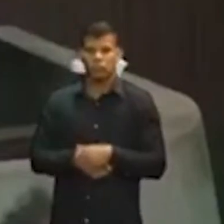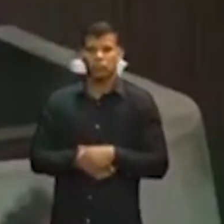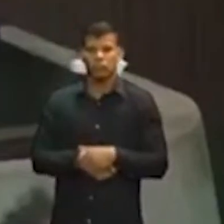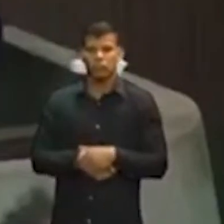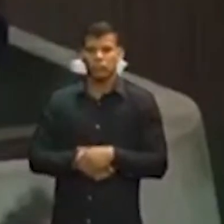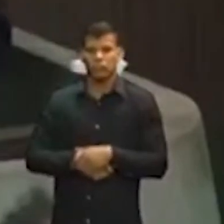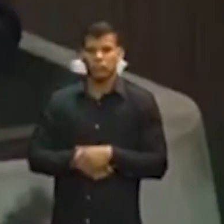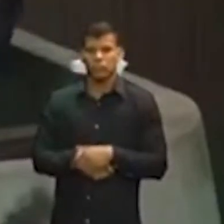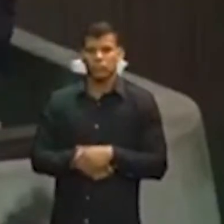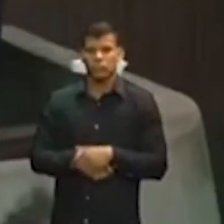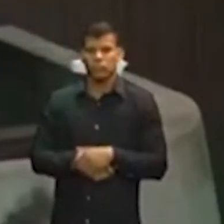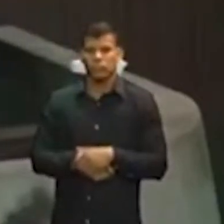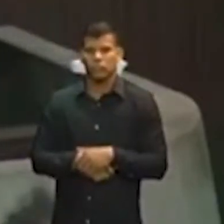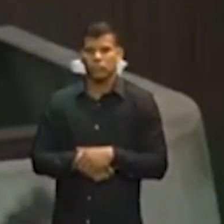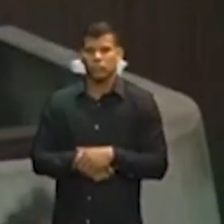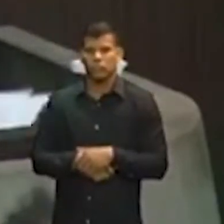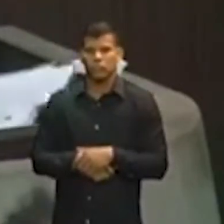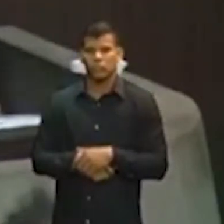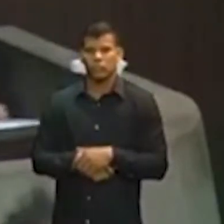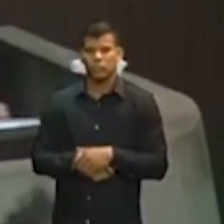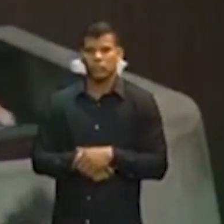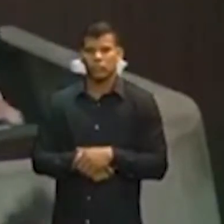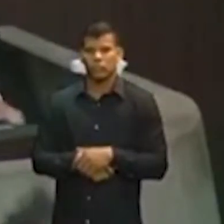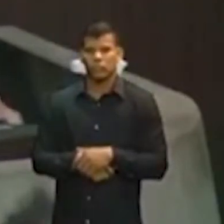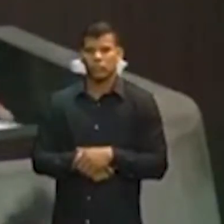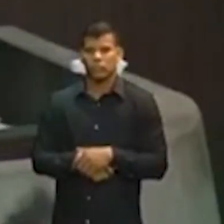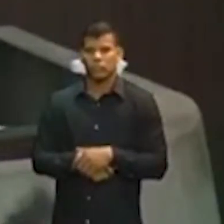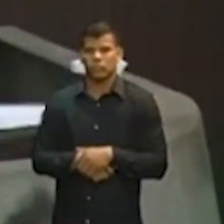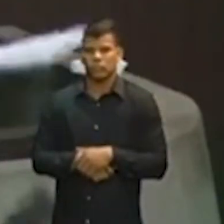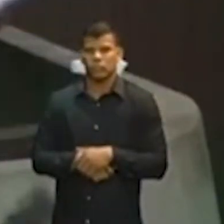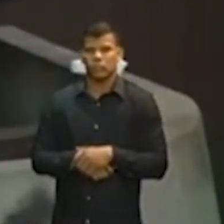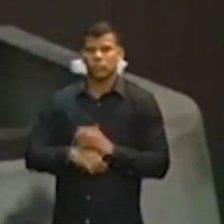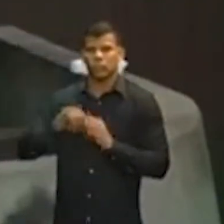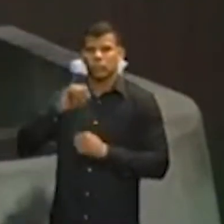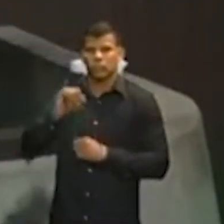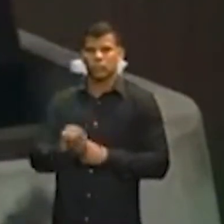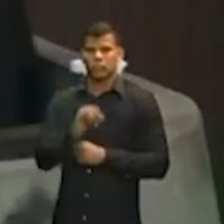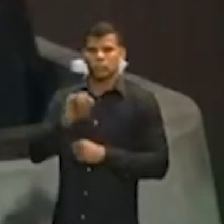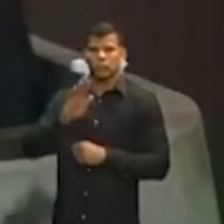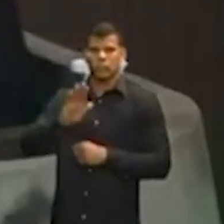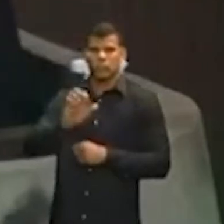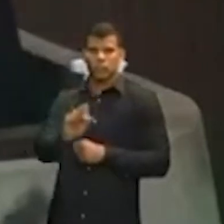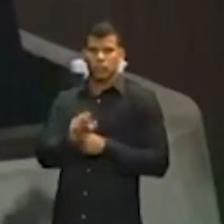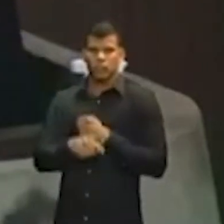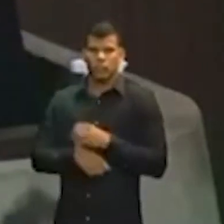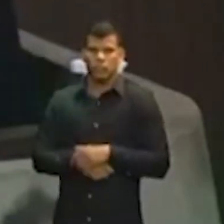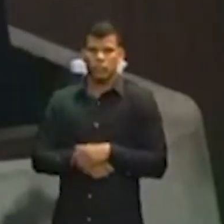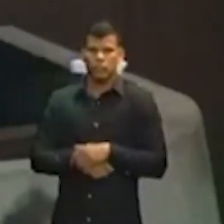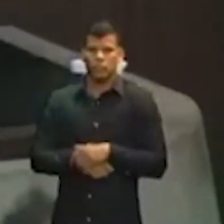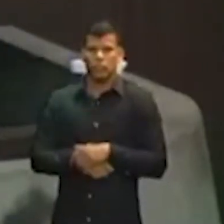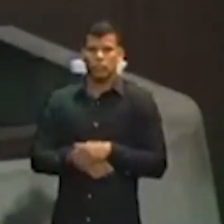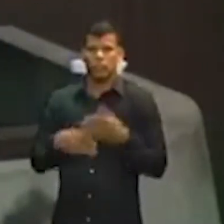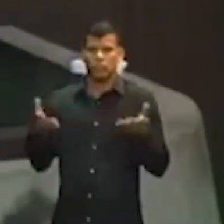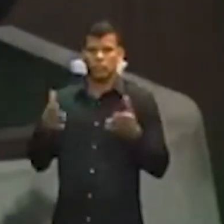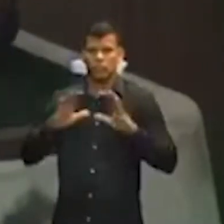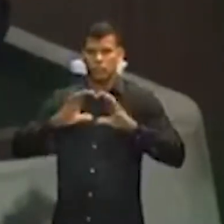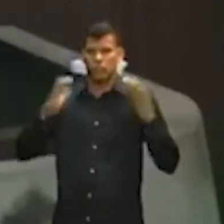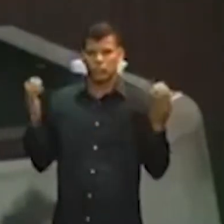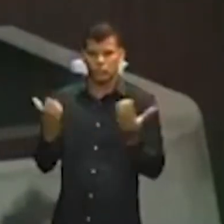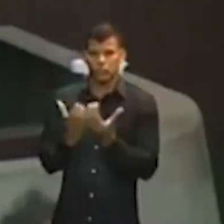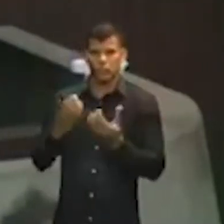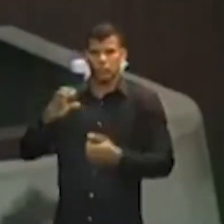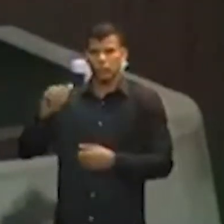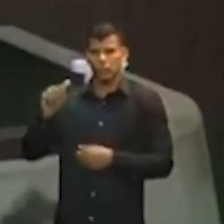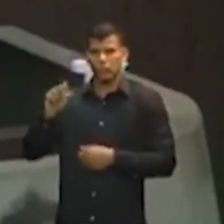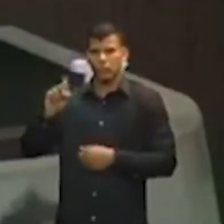pessoas ficar desempregadas, está aqui tudo provado. JBS, está aqui agora Castelão, com